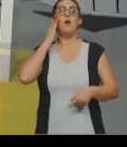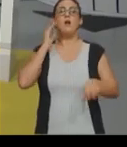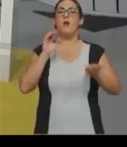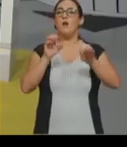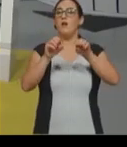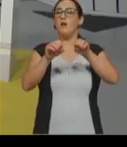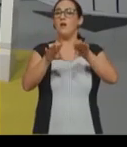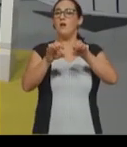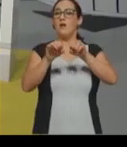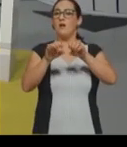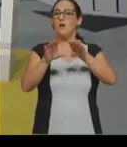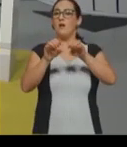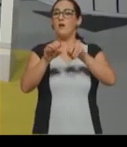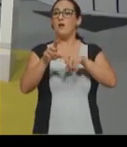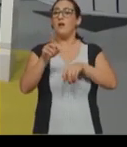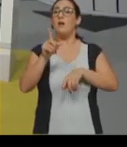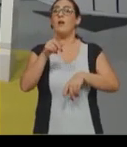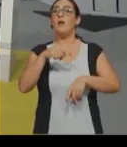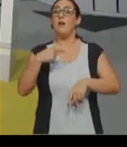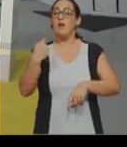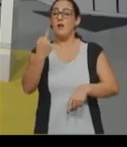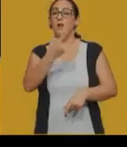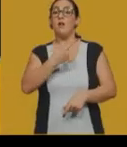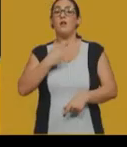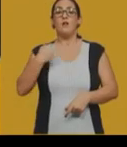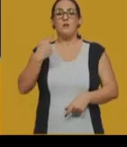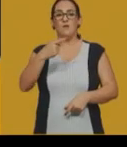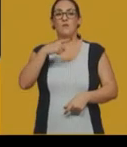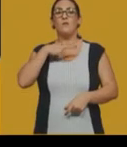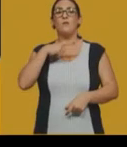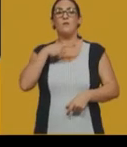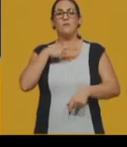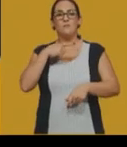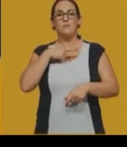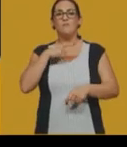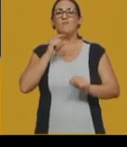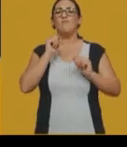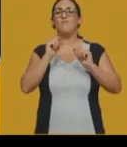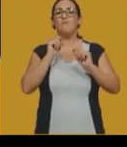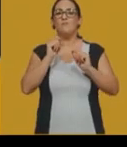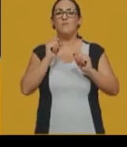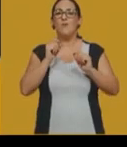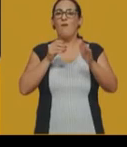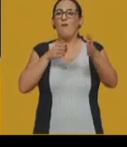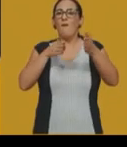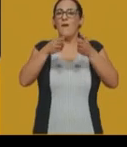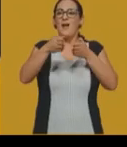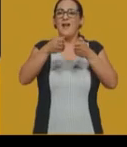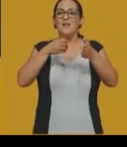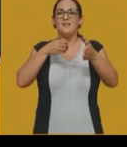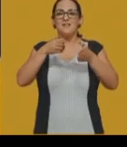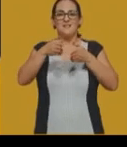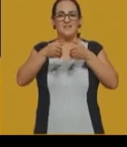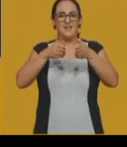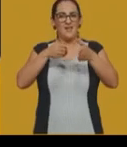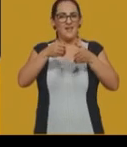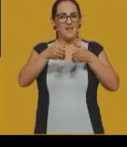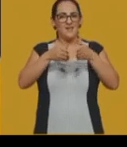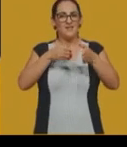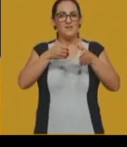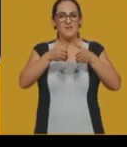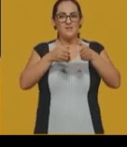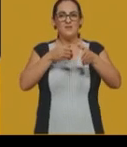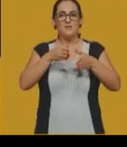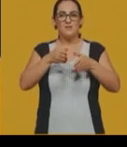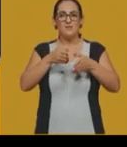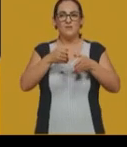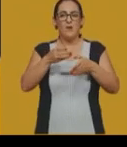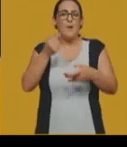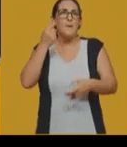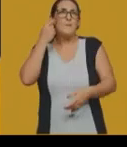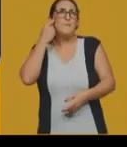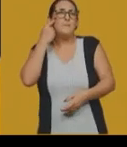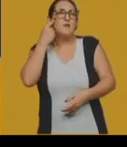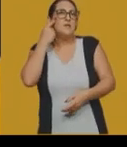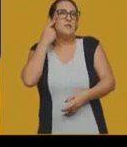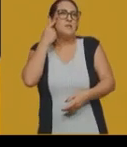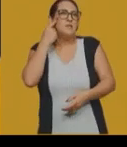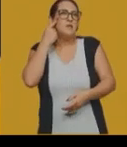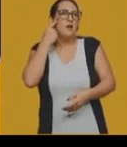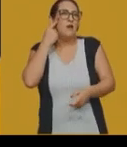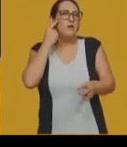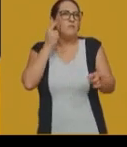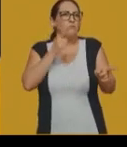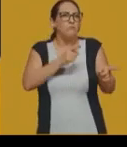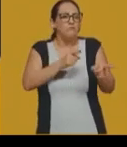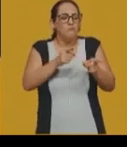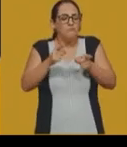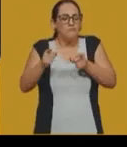né, para que a gente tenha o exercício da nossa cidadania, para que a gente possa ter acesso. Então, a gente pensar nesse período colonial, quem